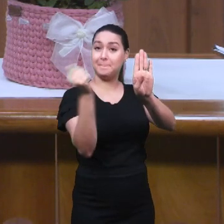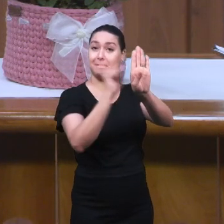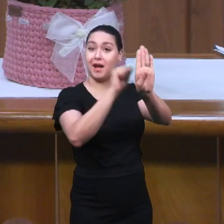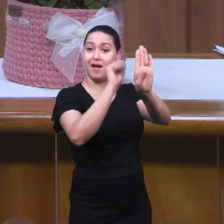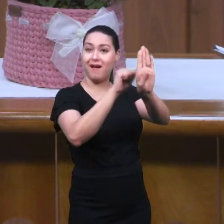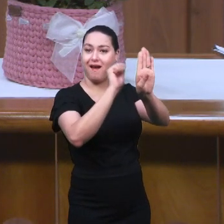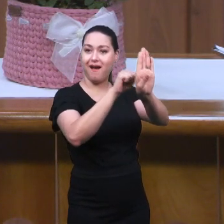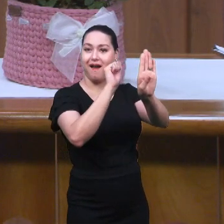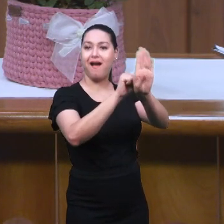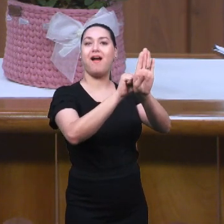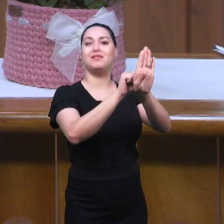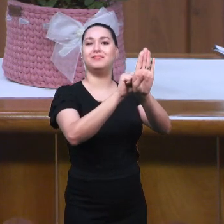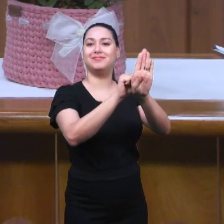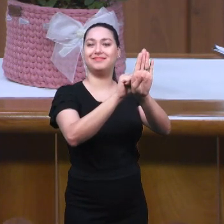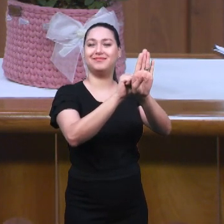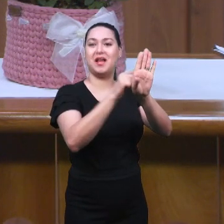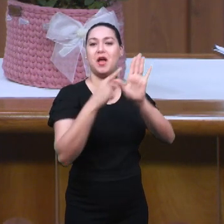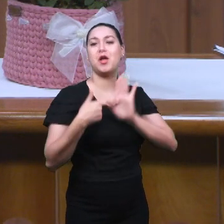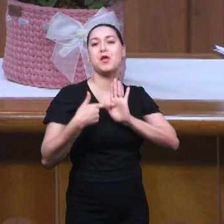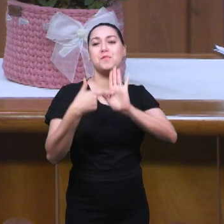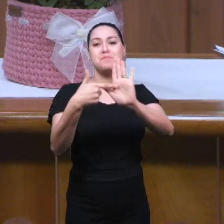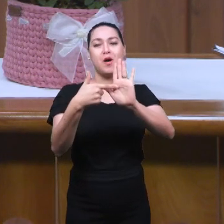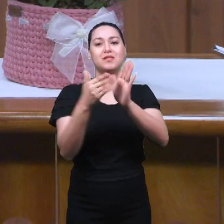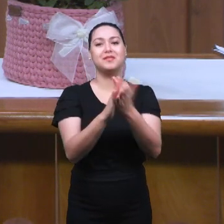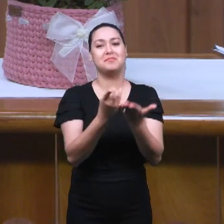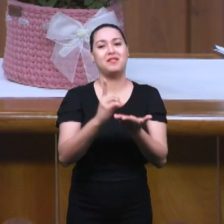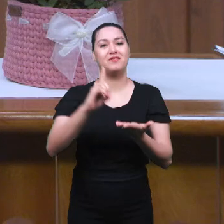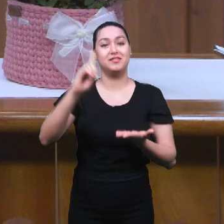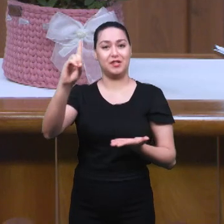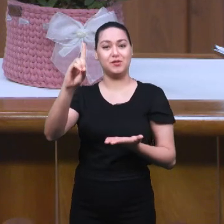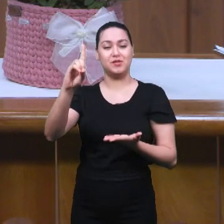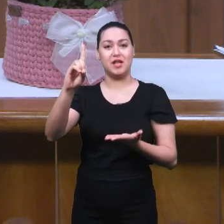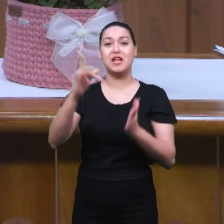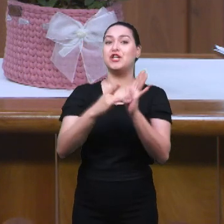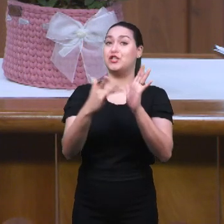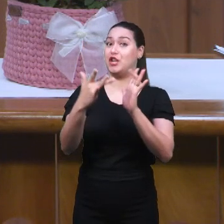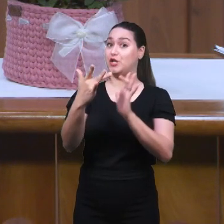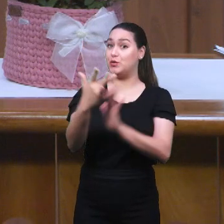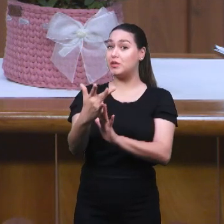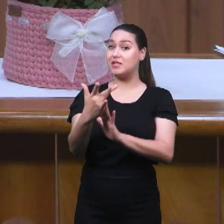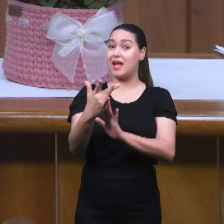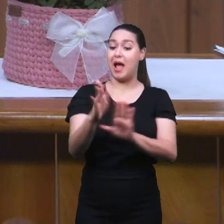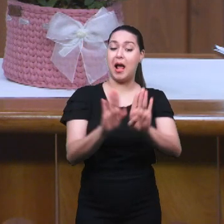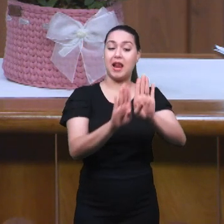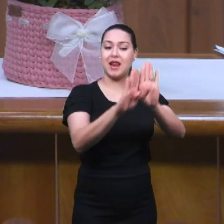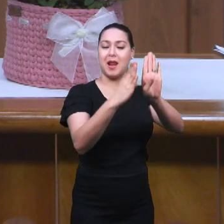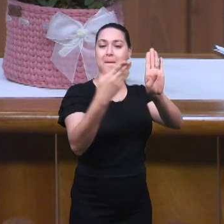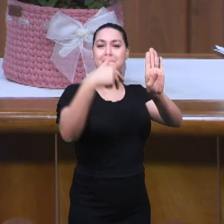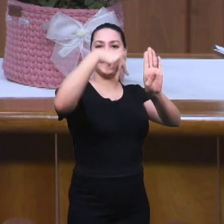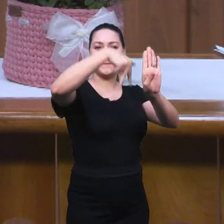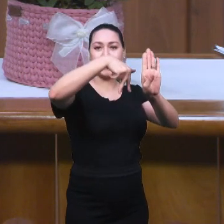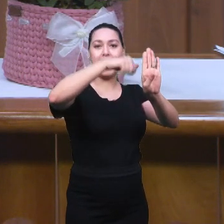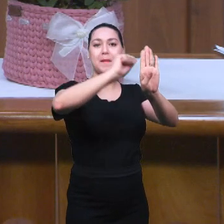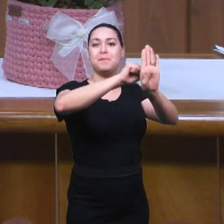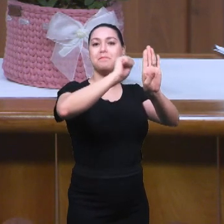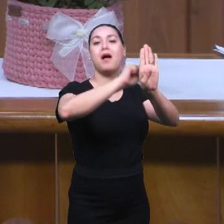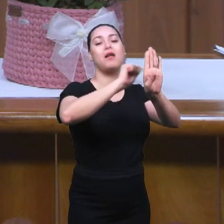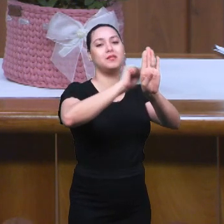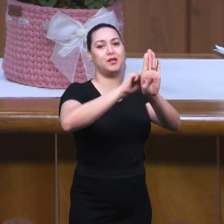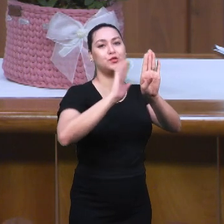é aquilo que está na palavra. Eis que estou à porta e bato. Agora é